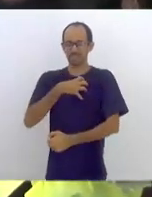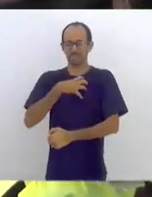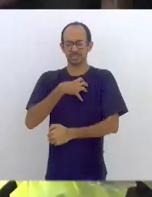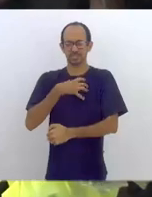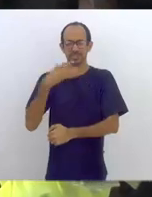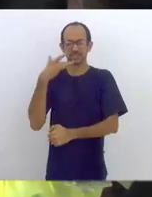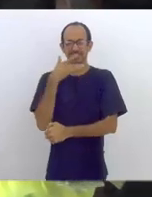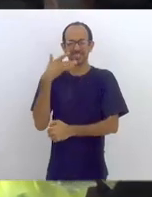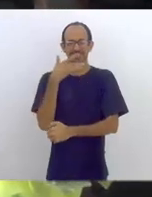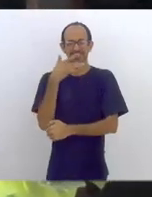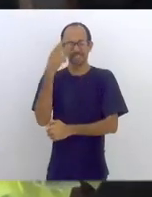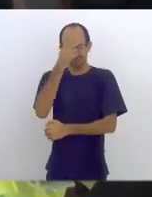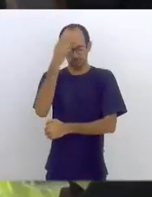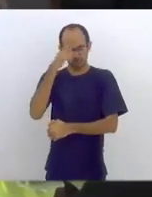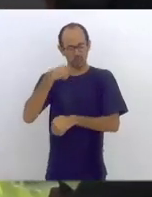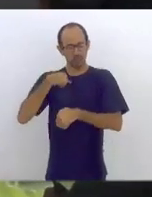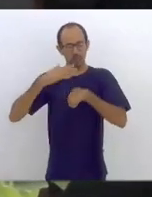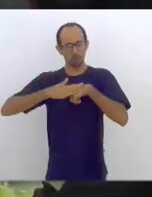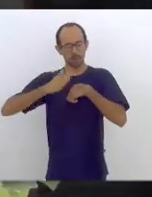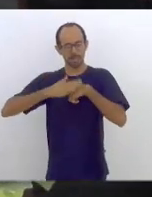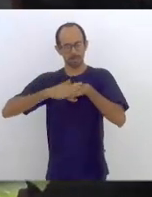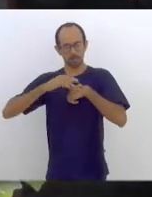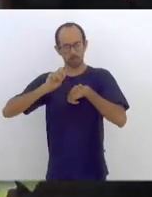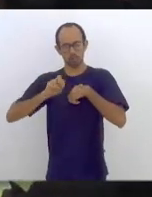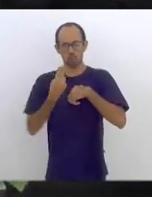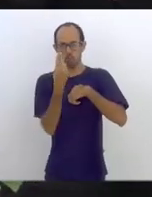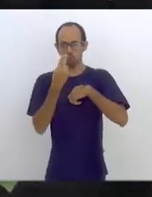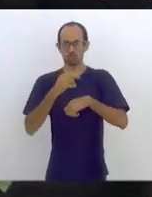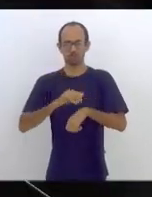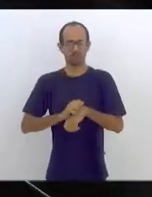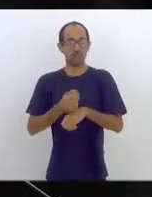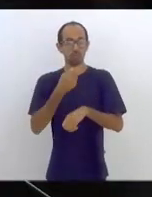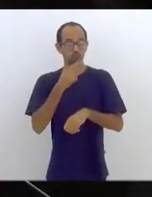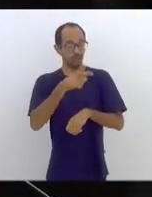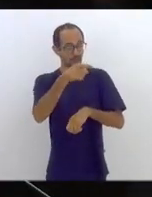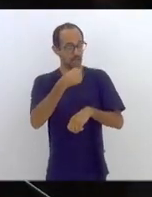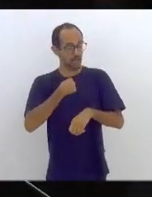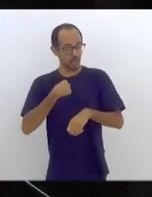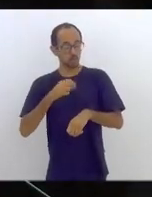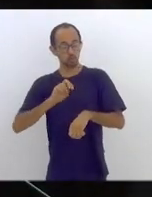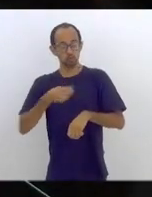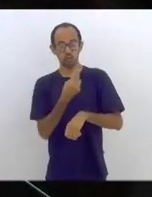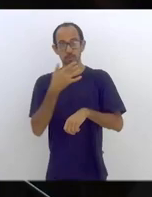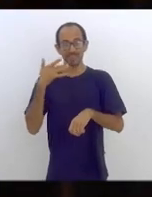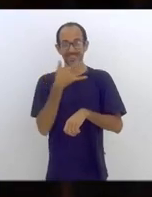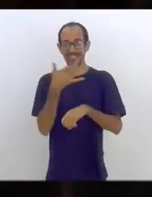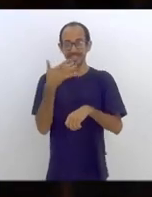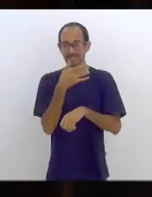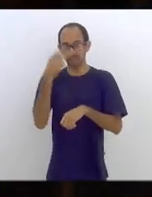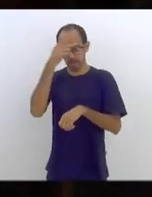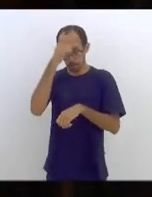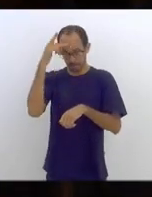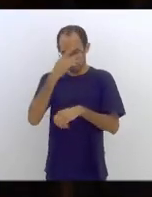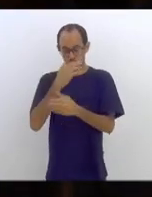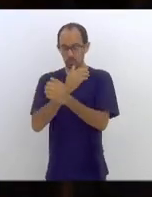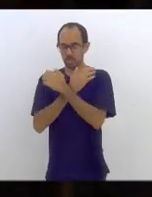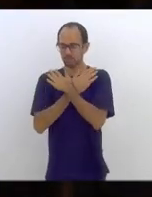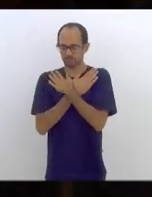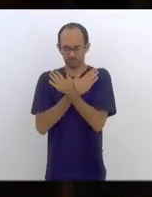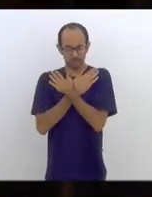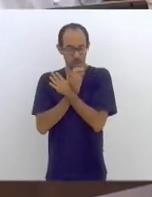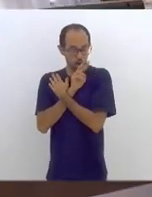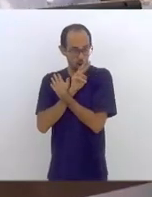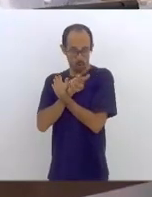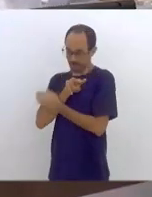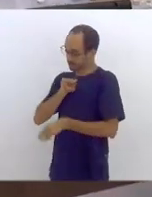sou. Não me convenceu. Ai, que delícia de pessoa que eu sou. Olha para quem está do